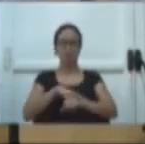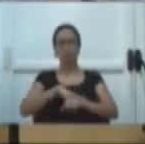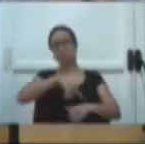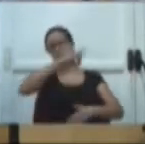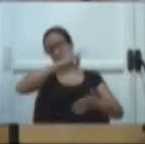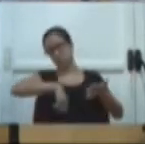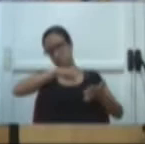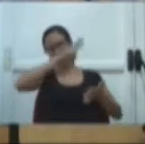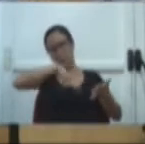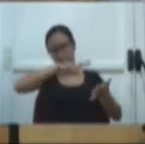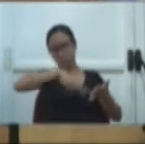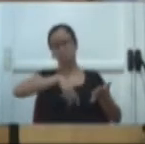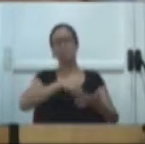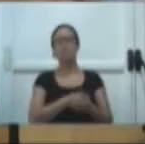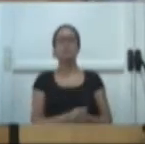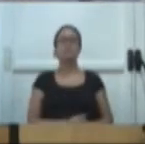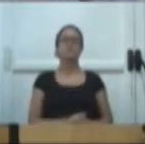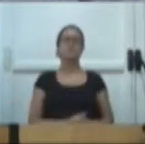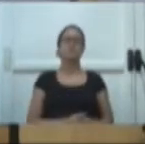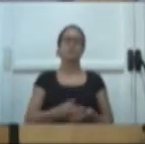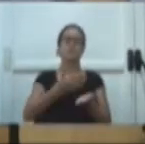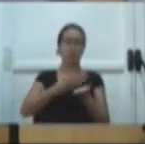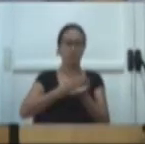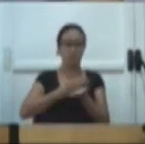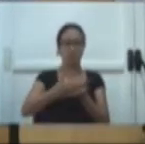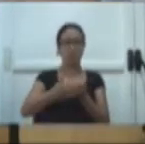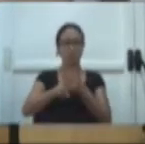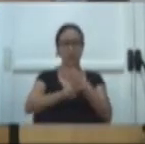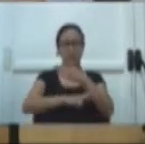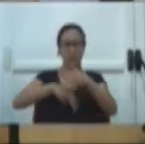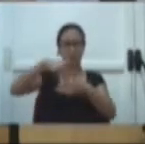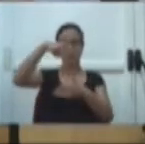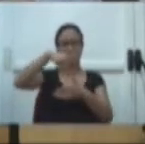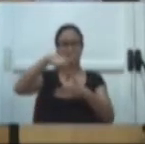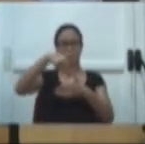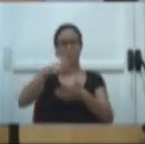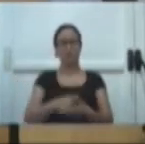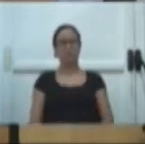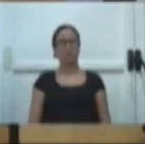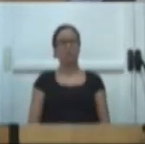encerra-se o expediente e dá início à tribuna livre.